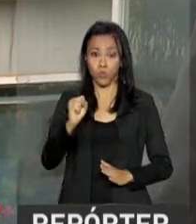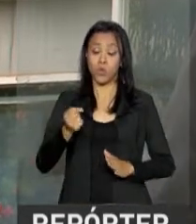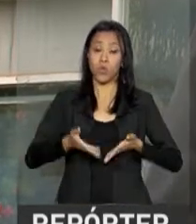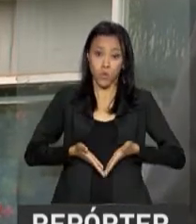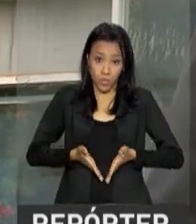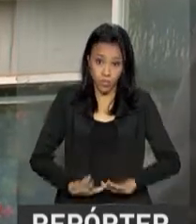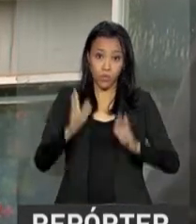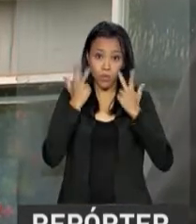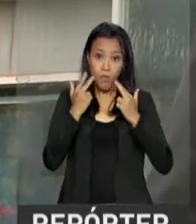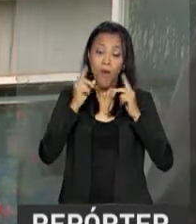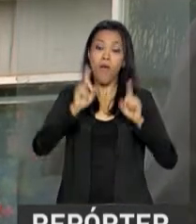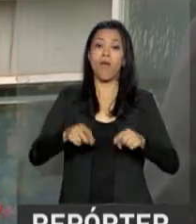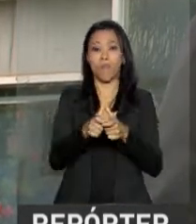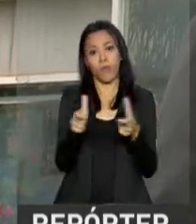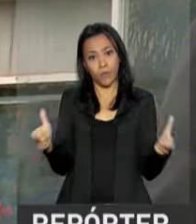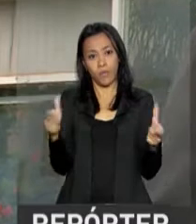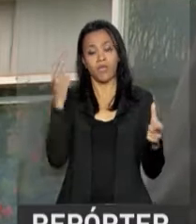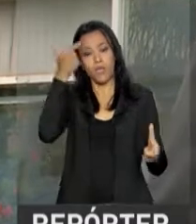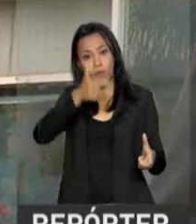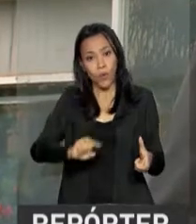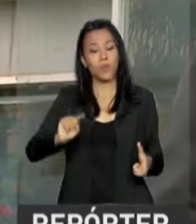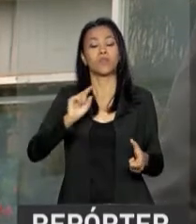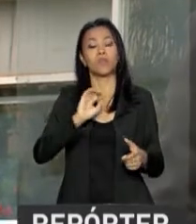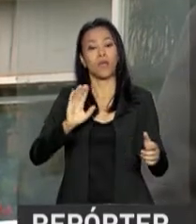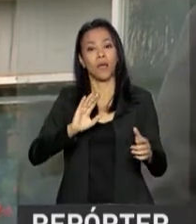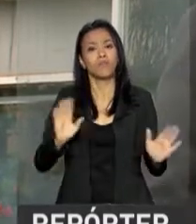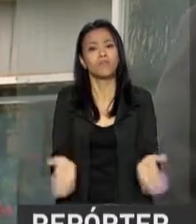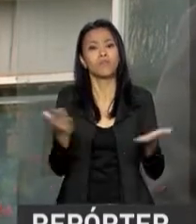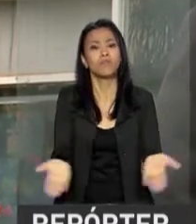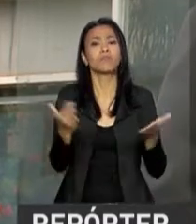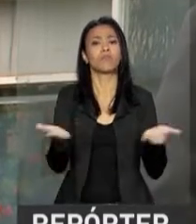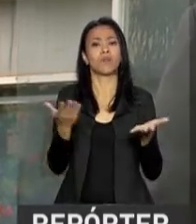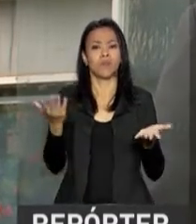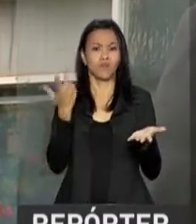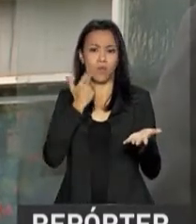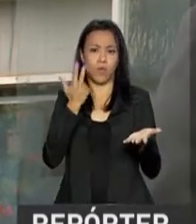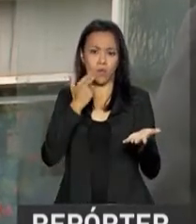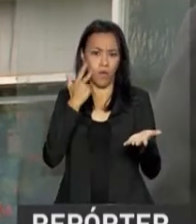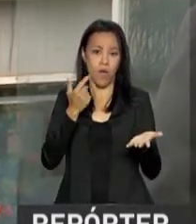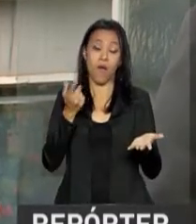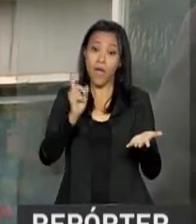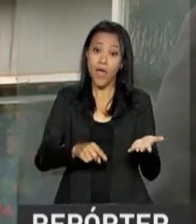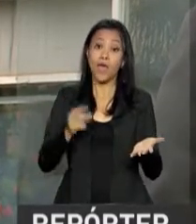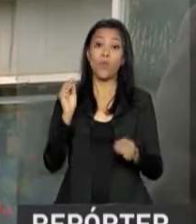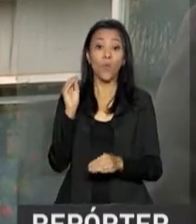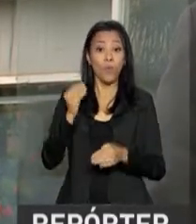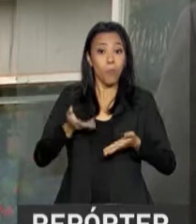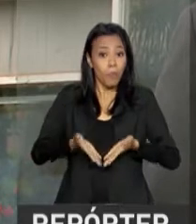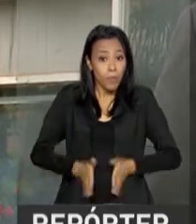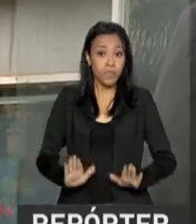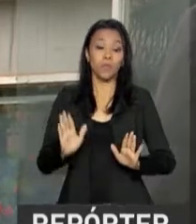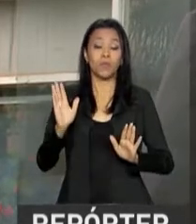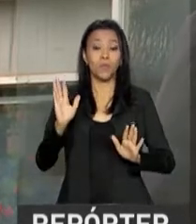outra ação anunciada pelo ministério para incentivar esse tipo de procedimento é o projeto pato cuidadoso a